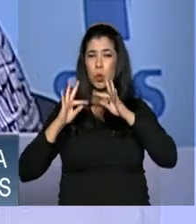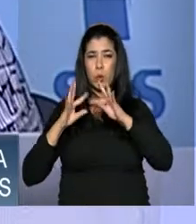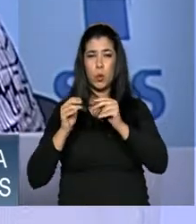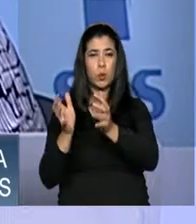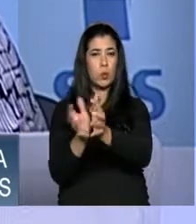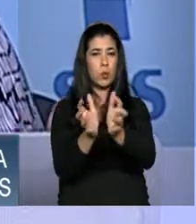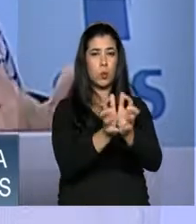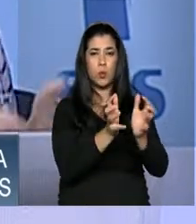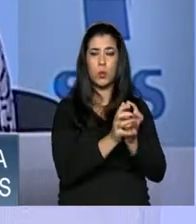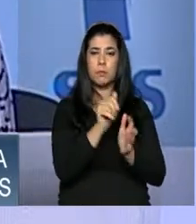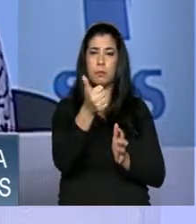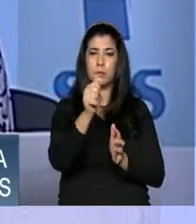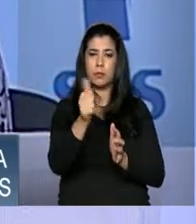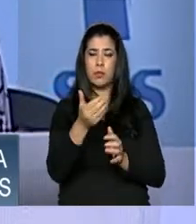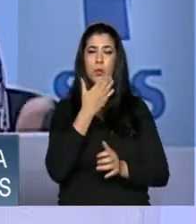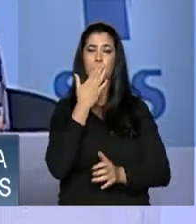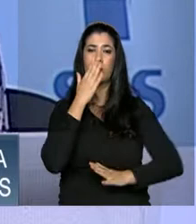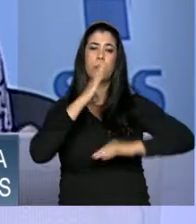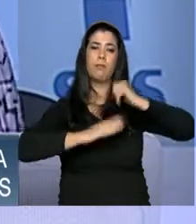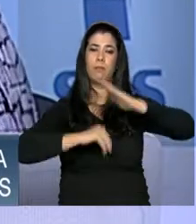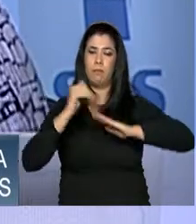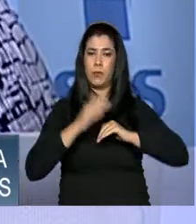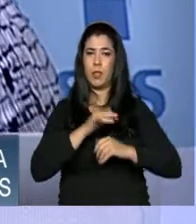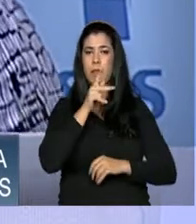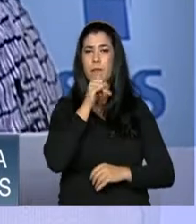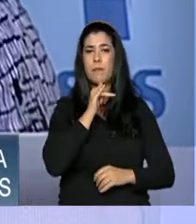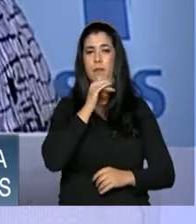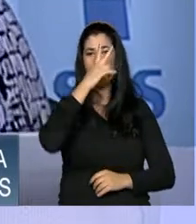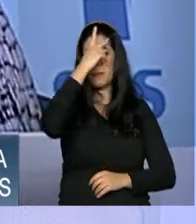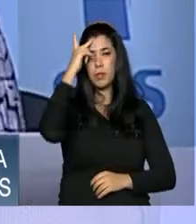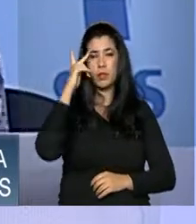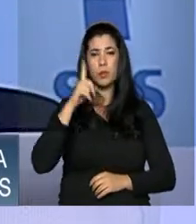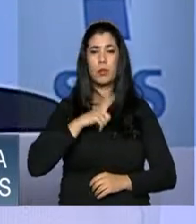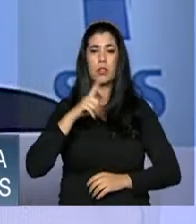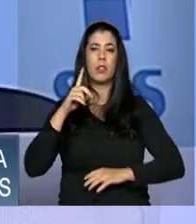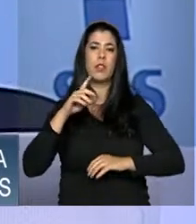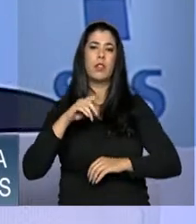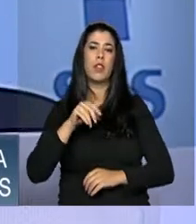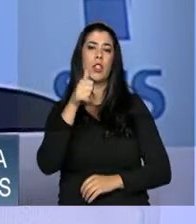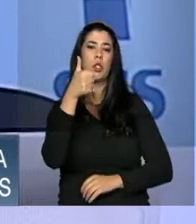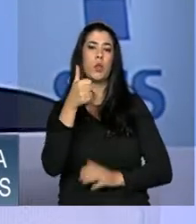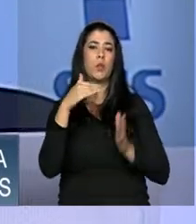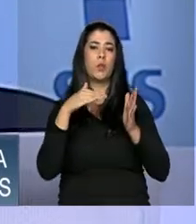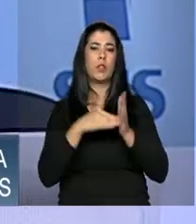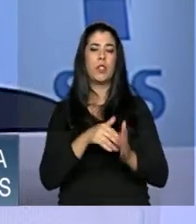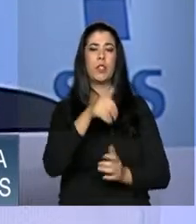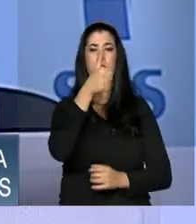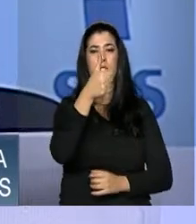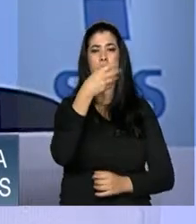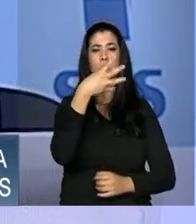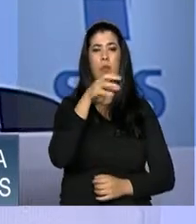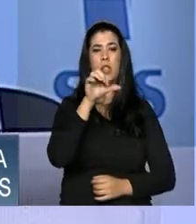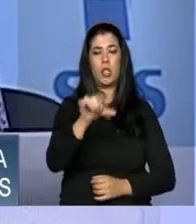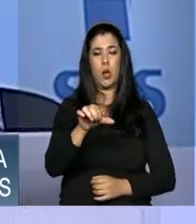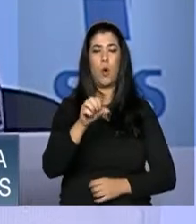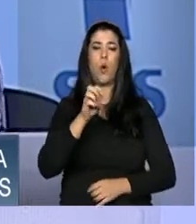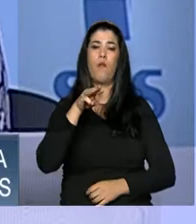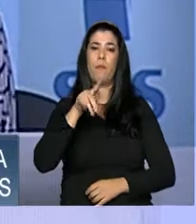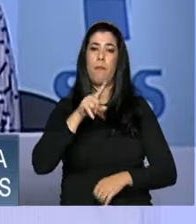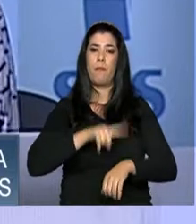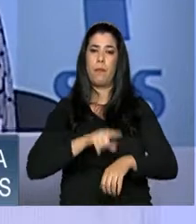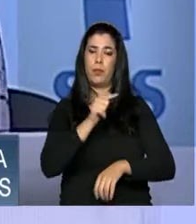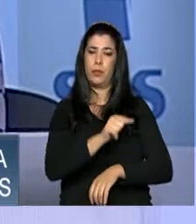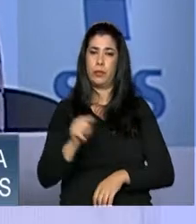domínios possíveis. Então, é quem faz de 1 até 149 minutos, né? Então,